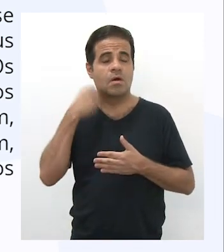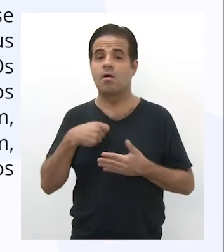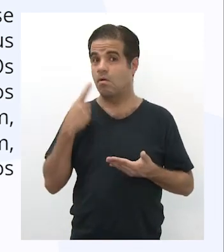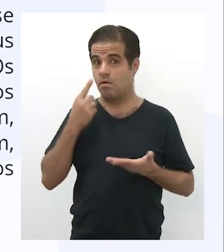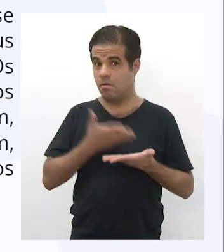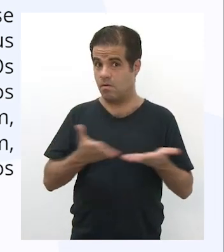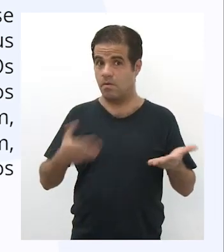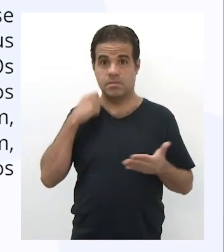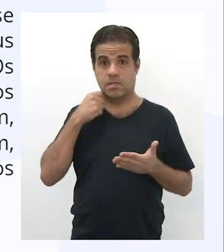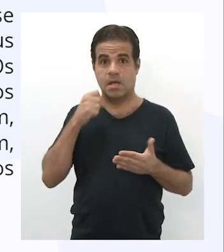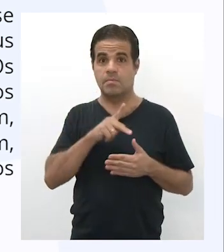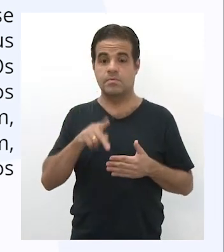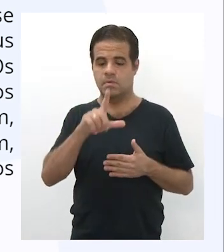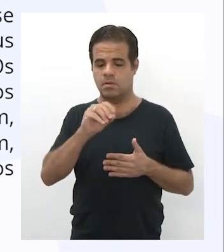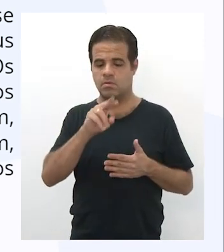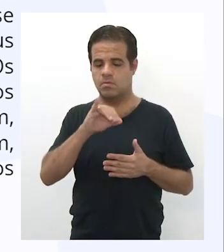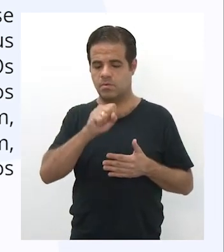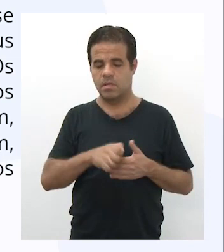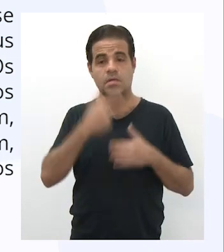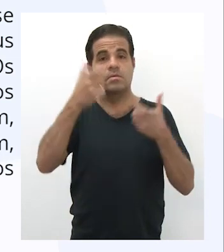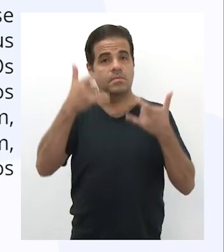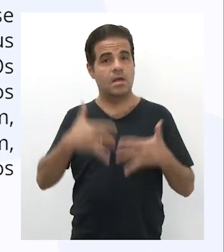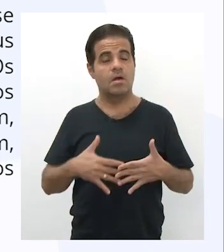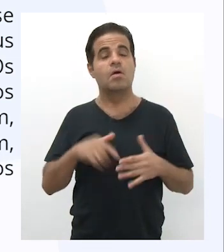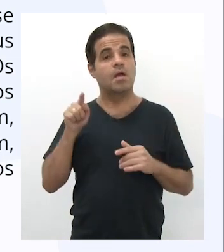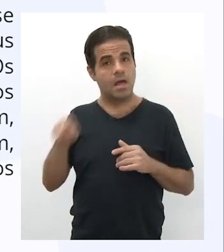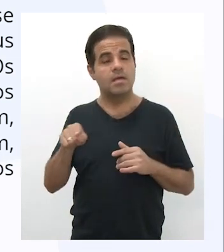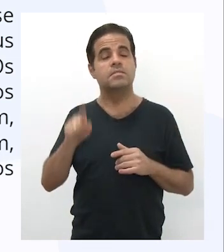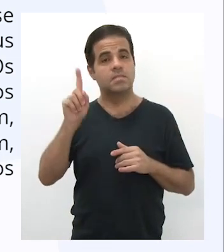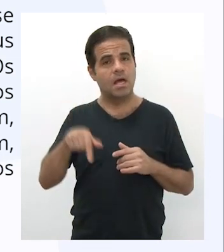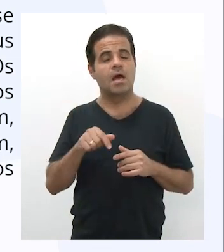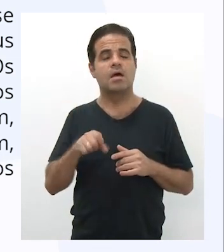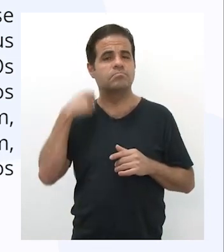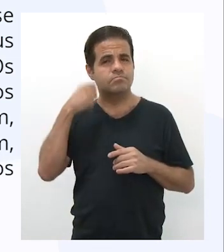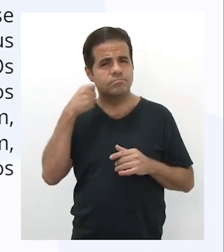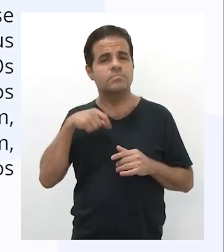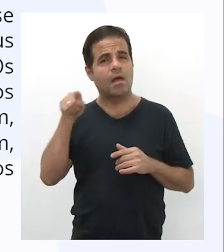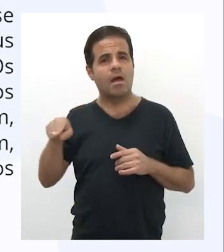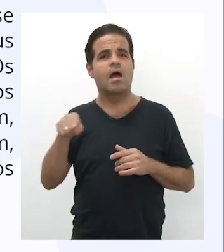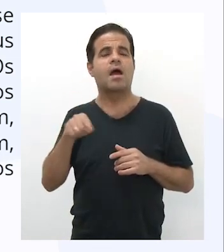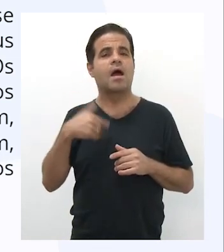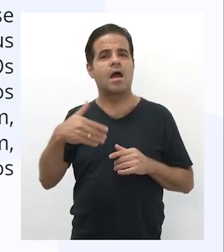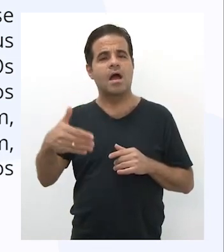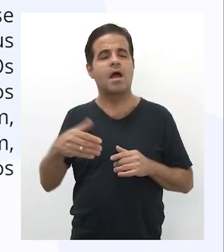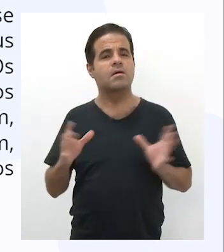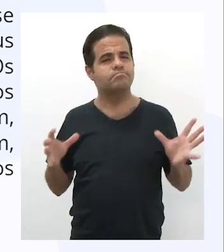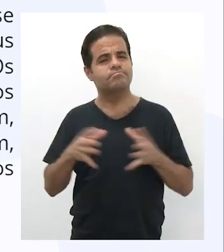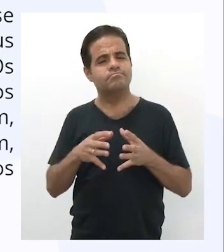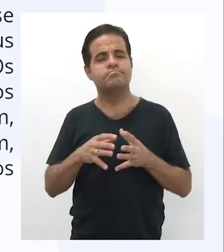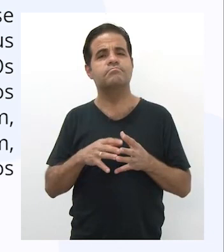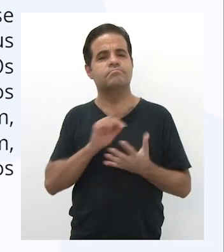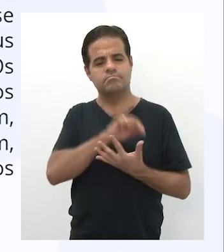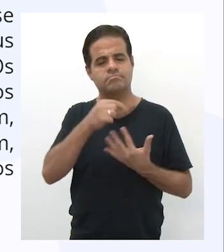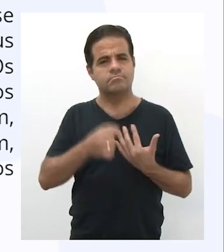Senado aí que a professora Luísa mencionou no começo da aula. O Senado, era composto